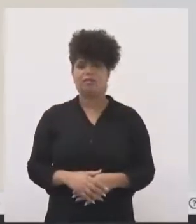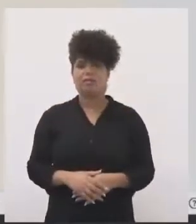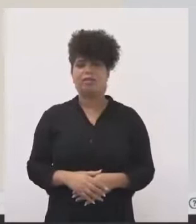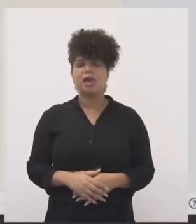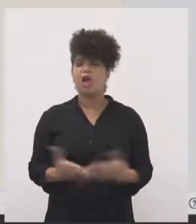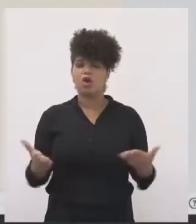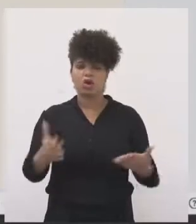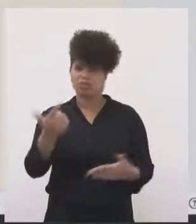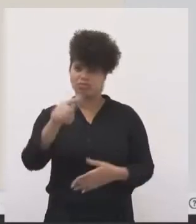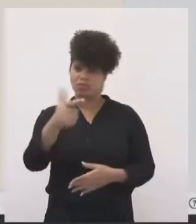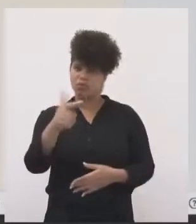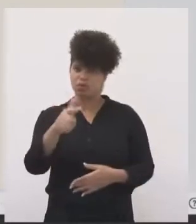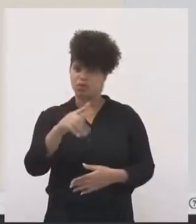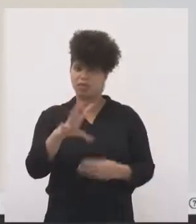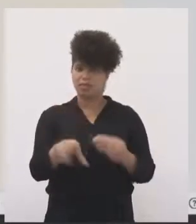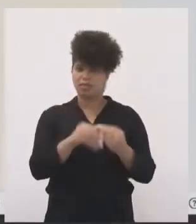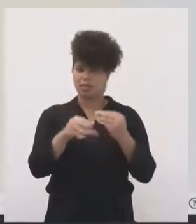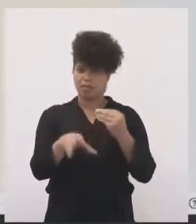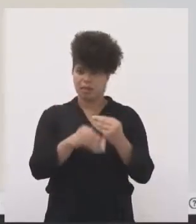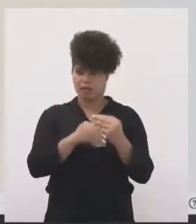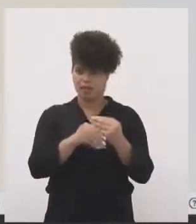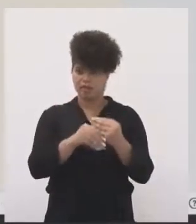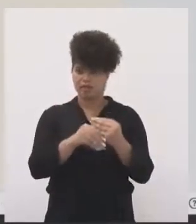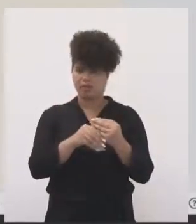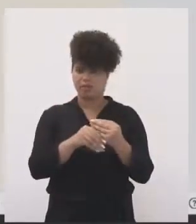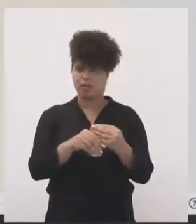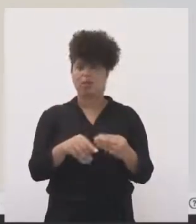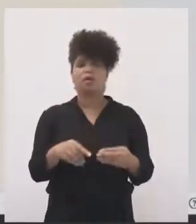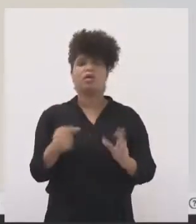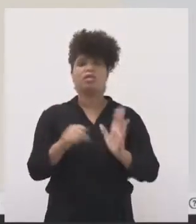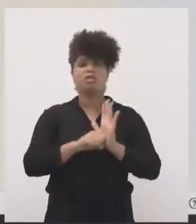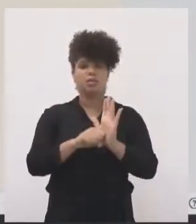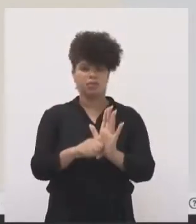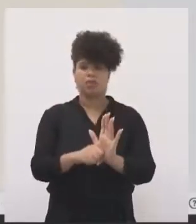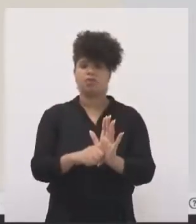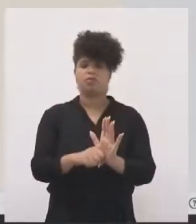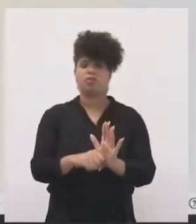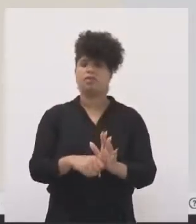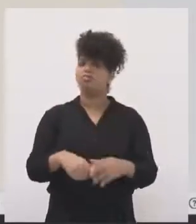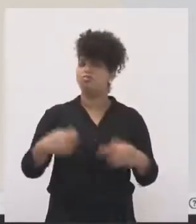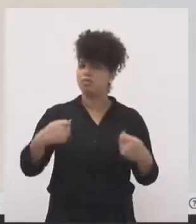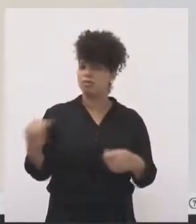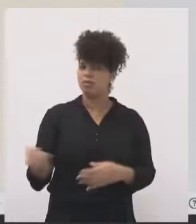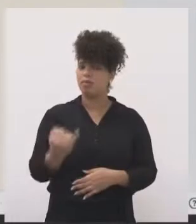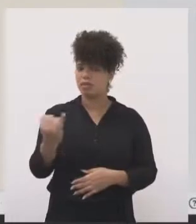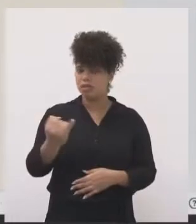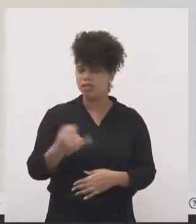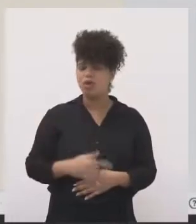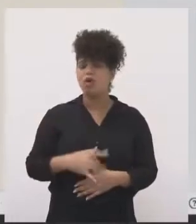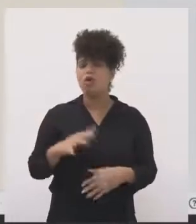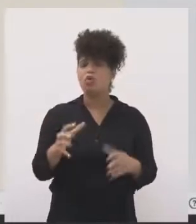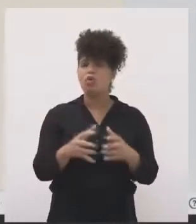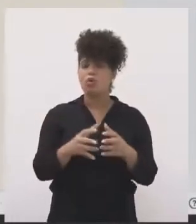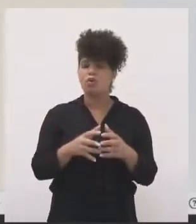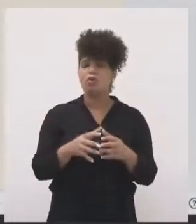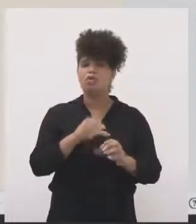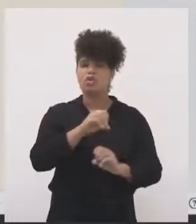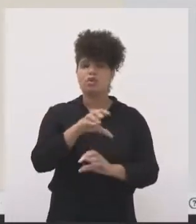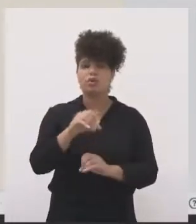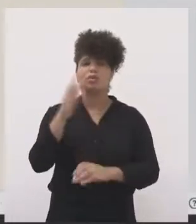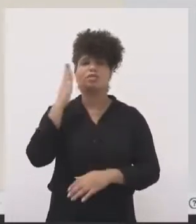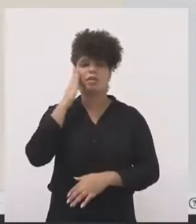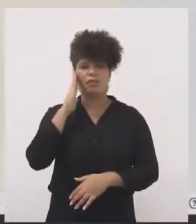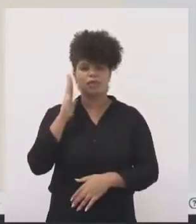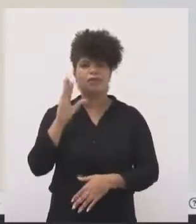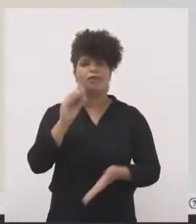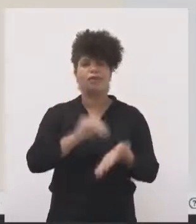tem esse tipo de integração e esse tipo de símbolo. É algo que é muito requisitado, o nosso time de educação já sabe que está fazendo